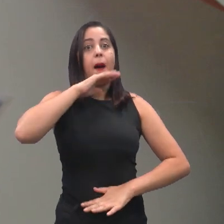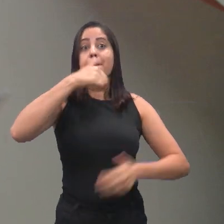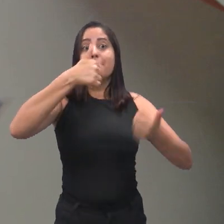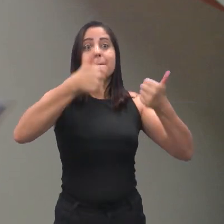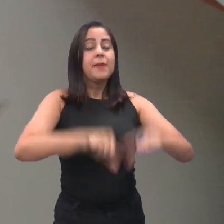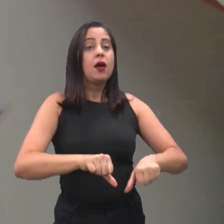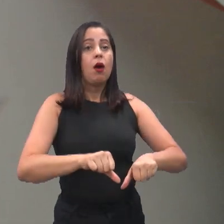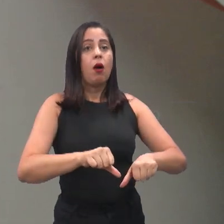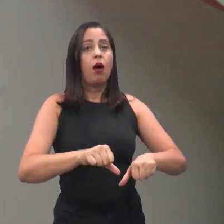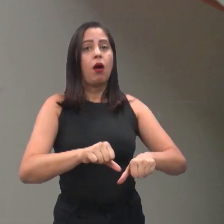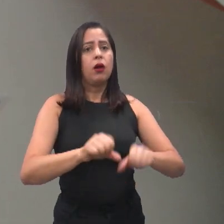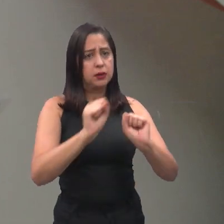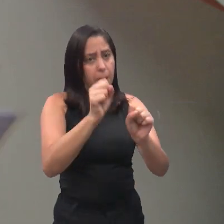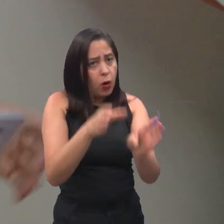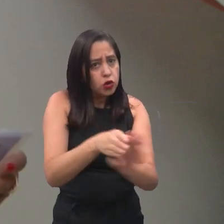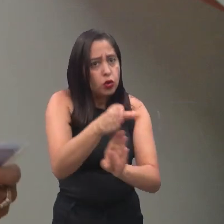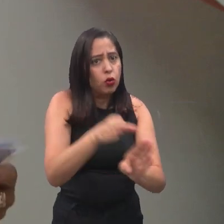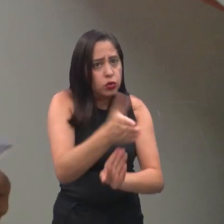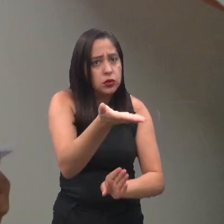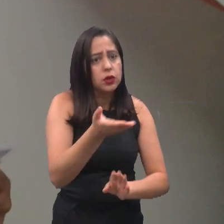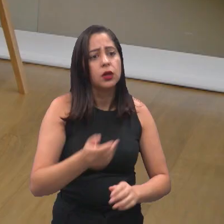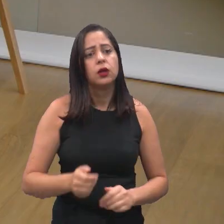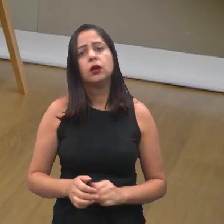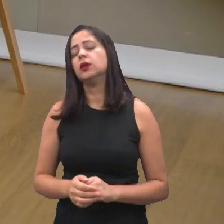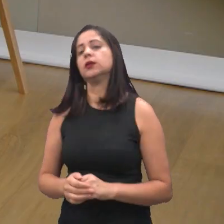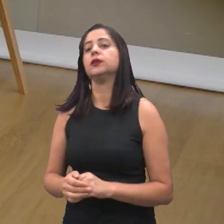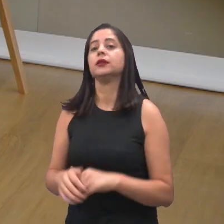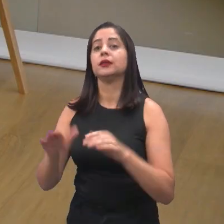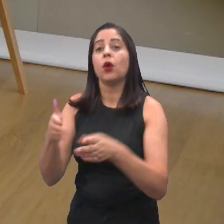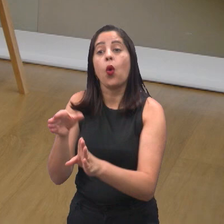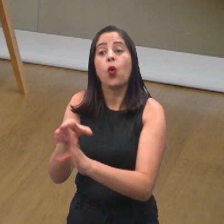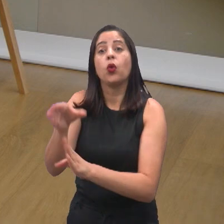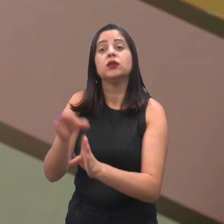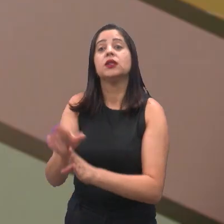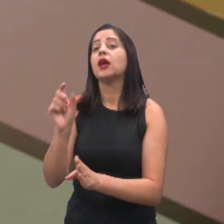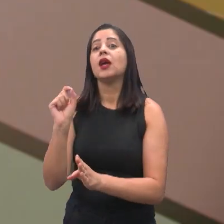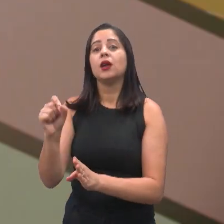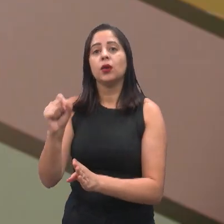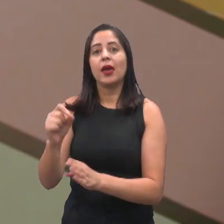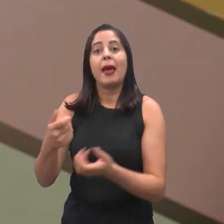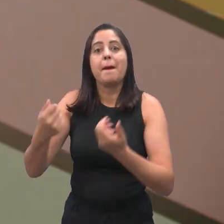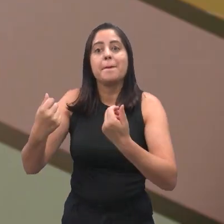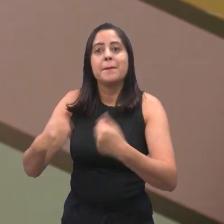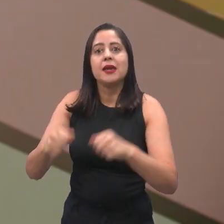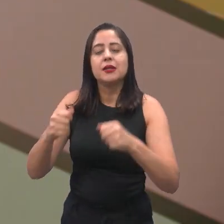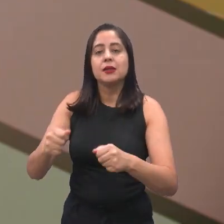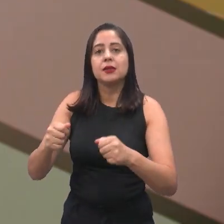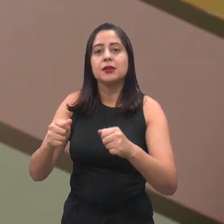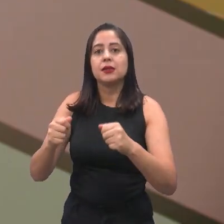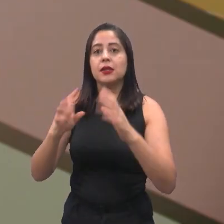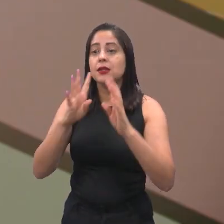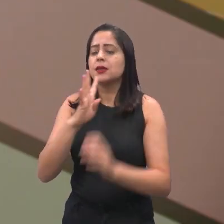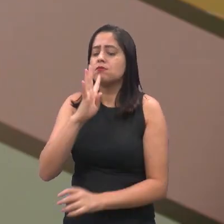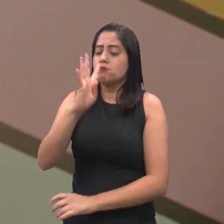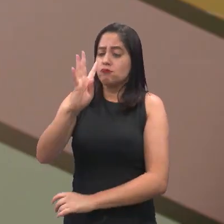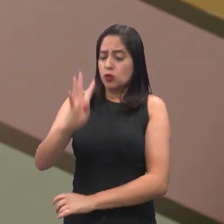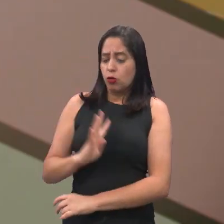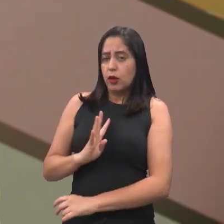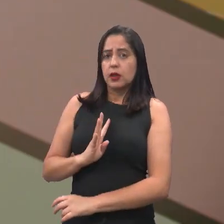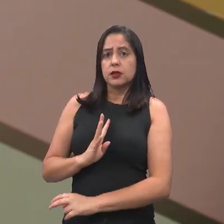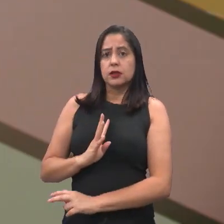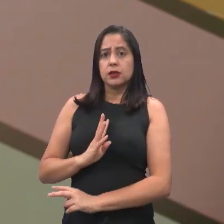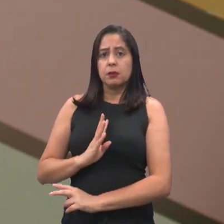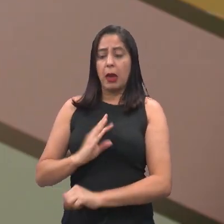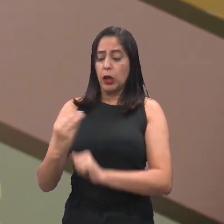mais avançado? Eu aconselho que a gente possa dedicar tempo para o autocuidado e para o autoconhecimento.